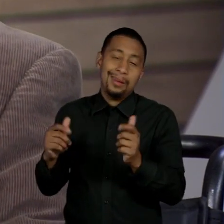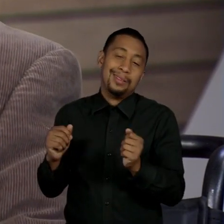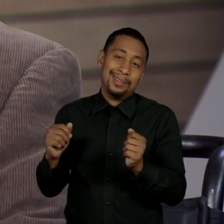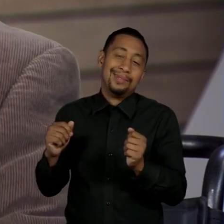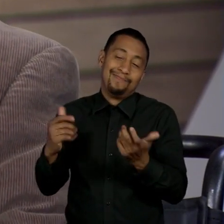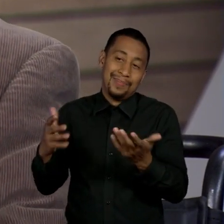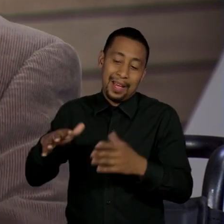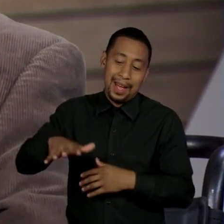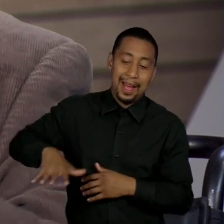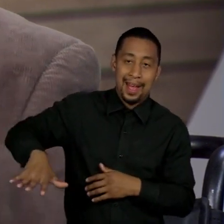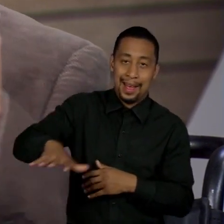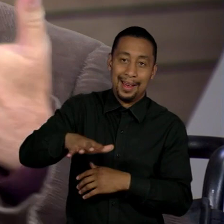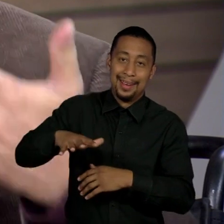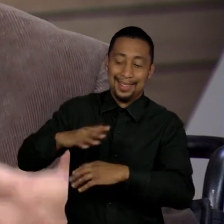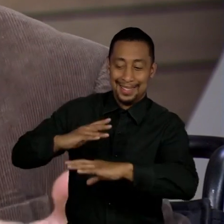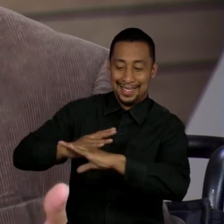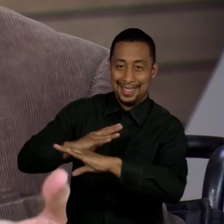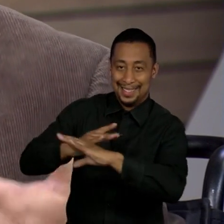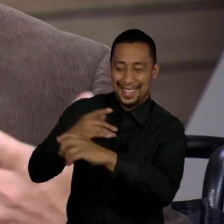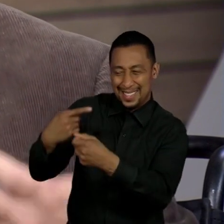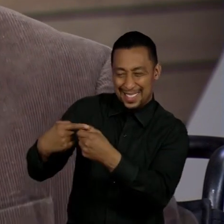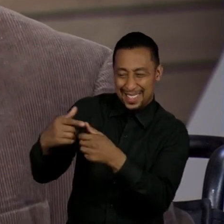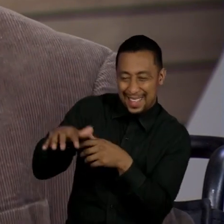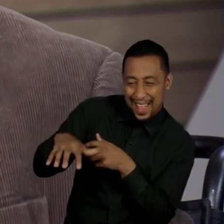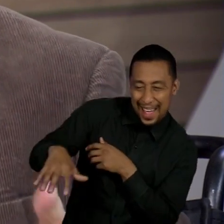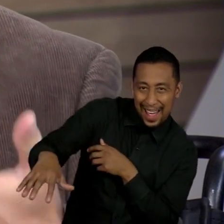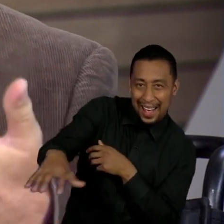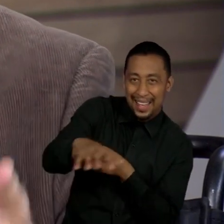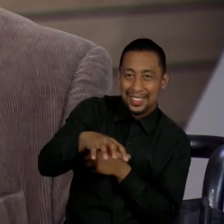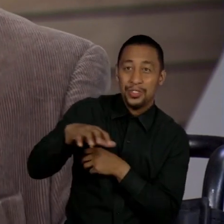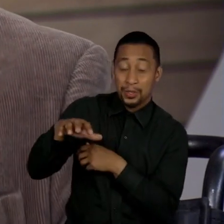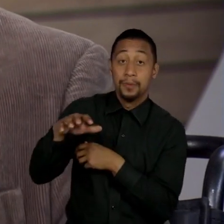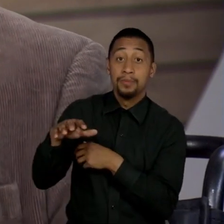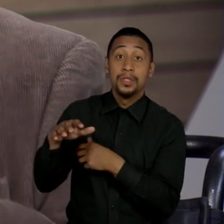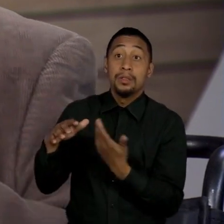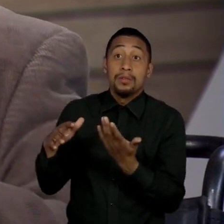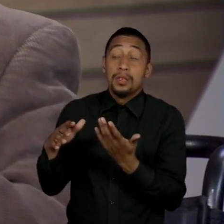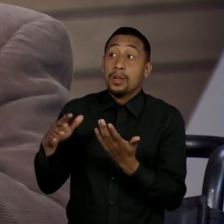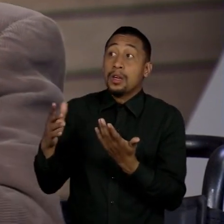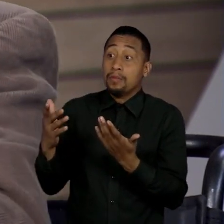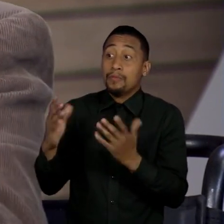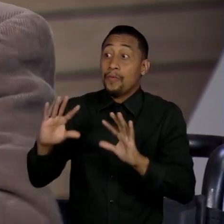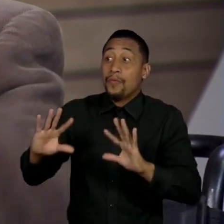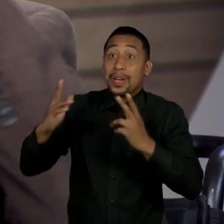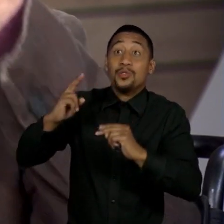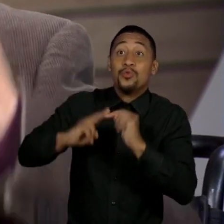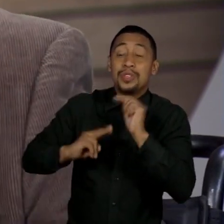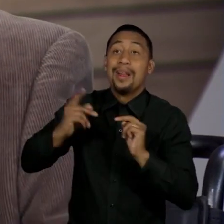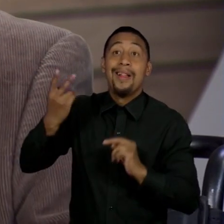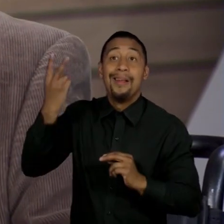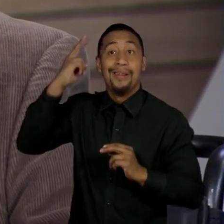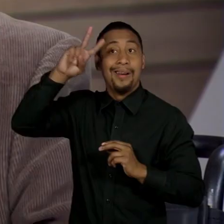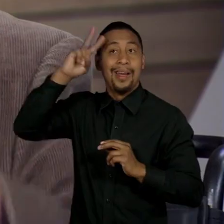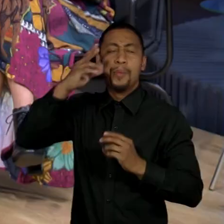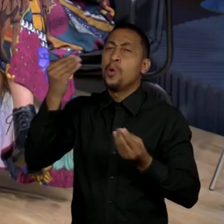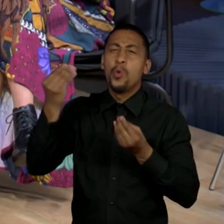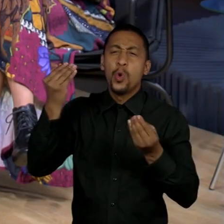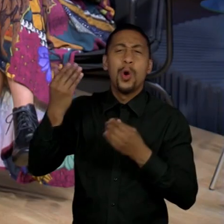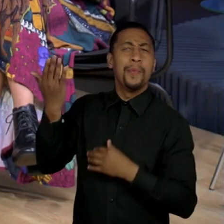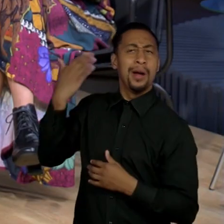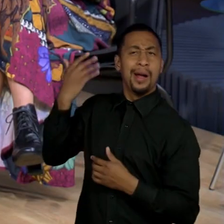universo urbano, reviver o universo da roça, o milho, reviver a